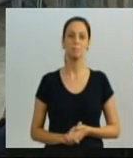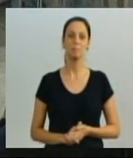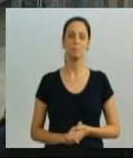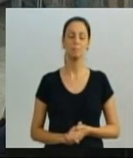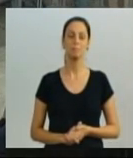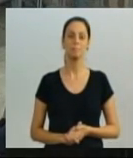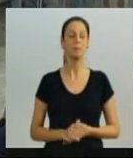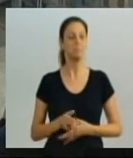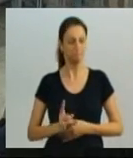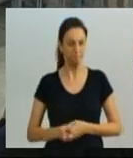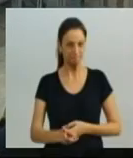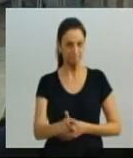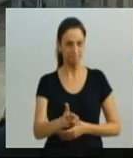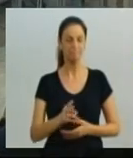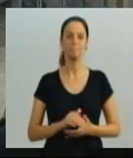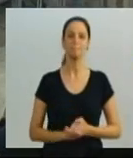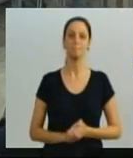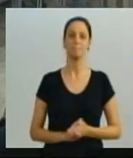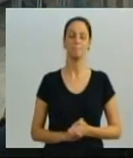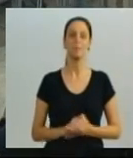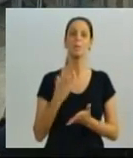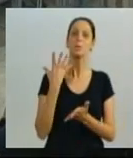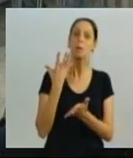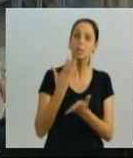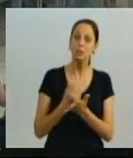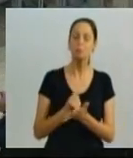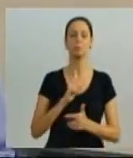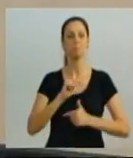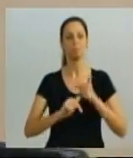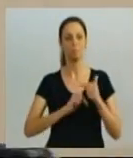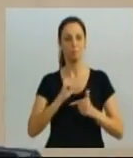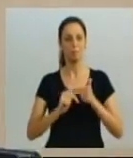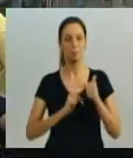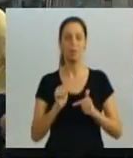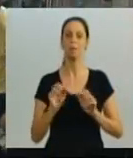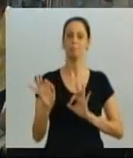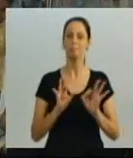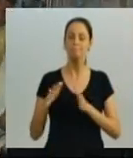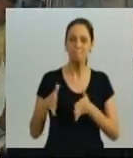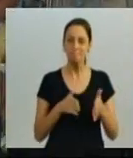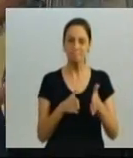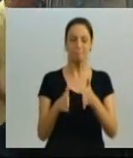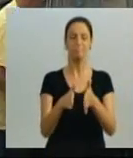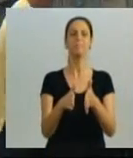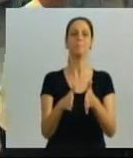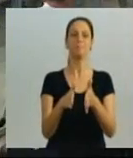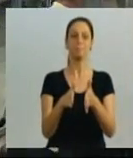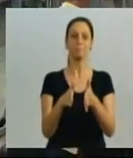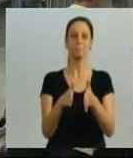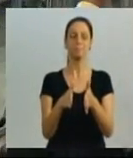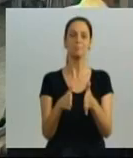Vamos lá. Fazer o registro e conforme os trabalhos forem andando, nós vamos